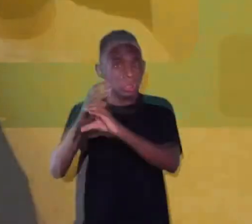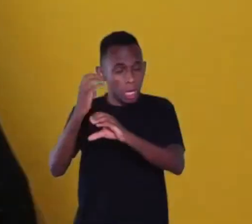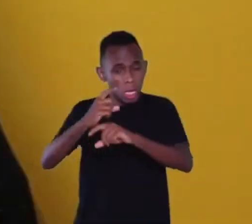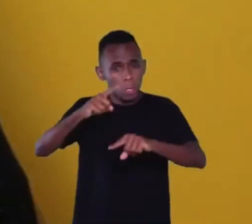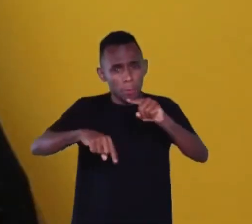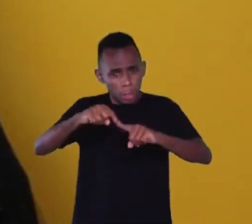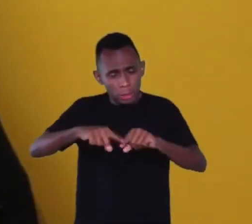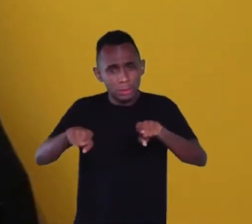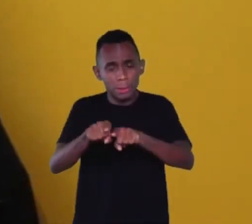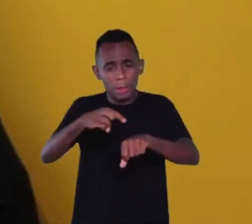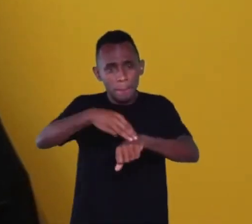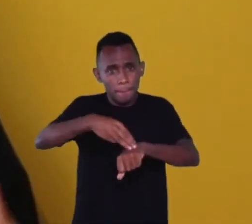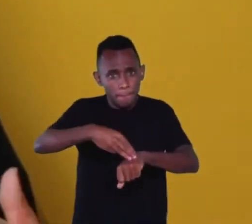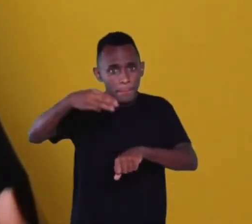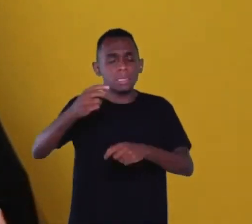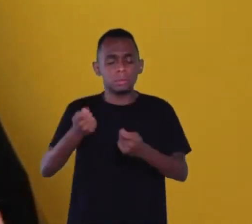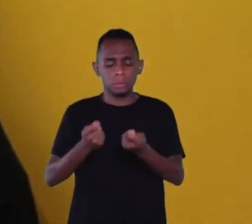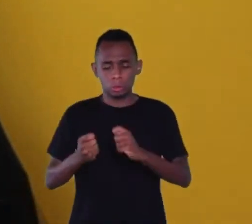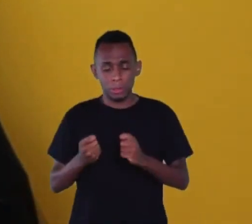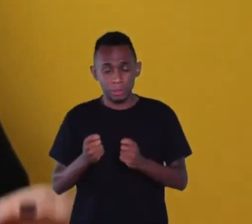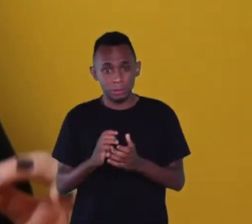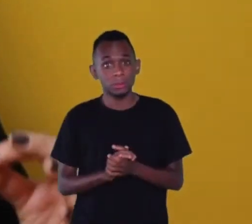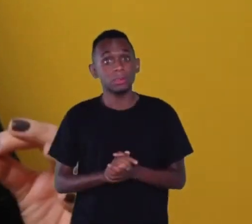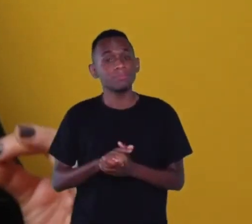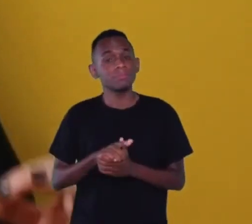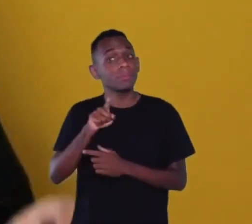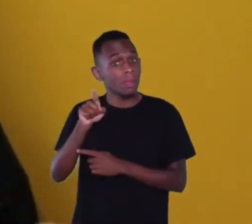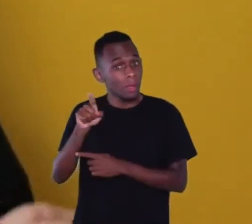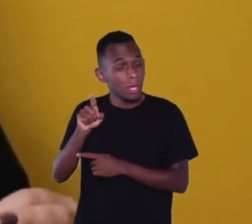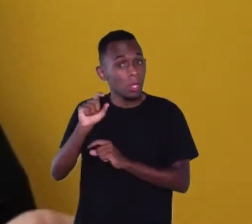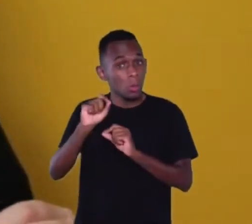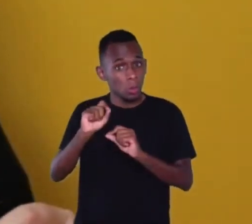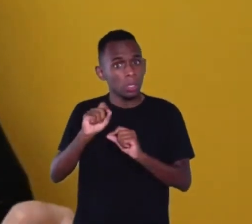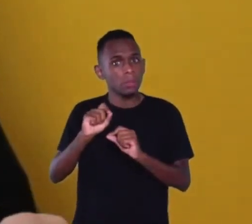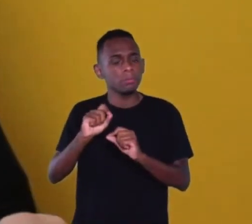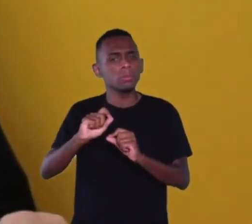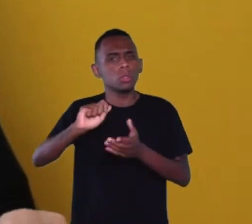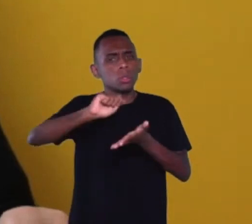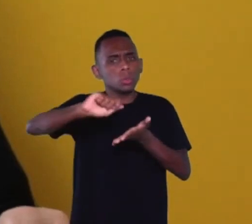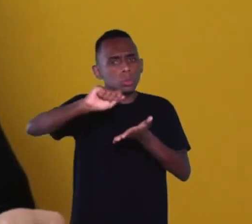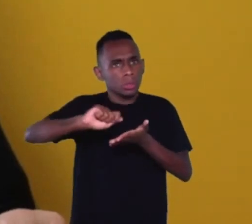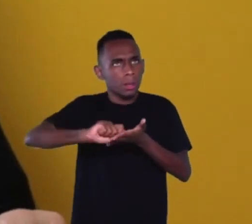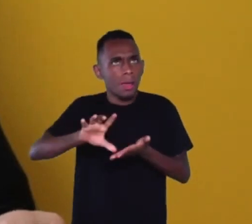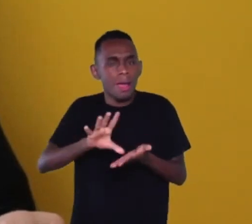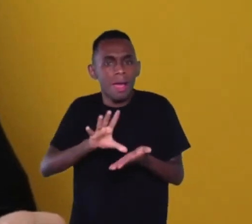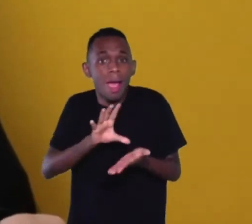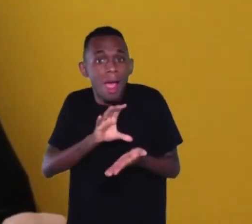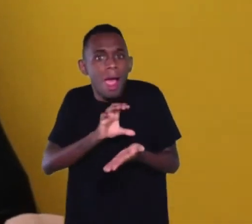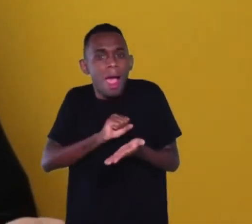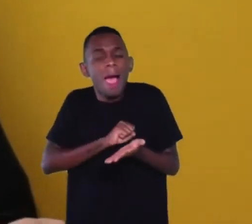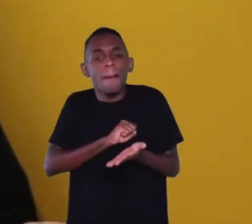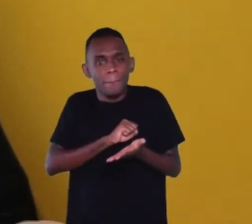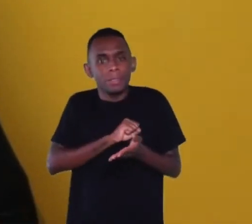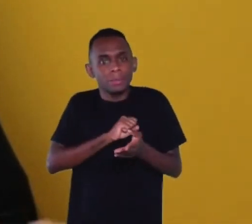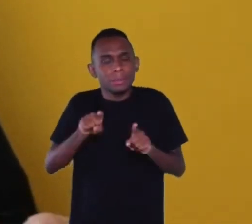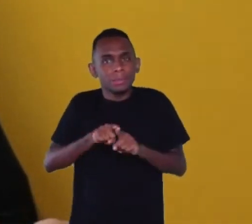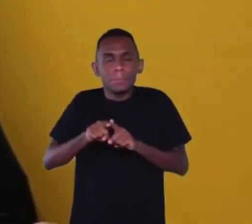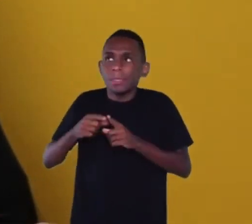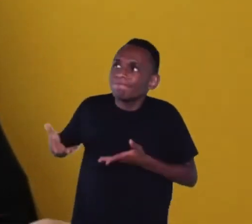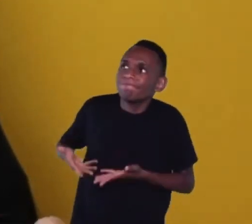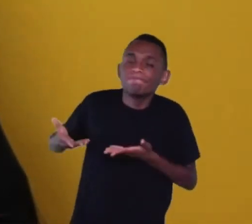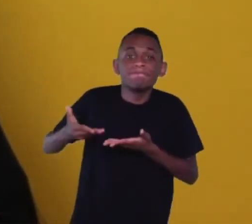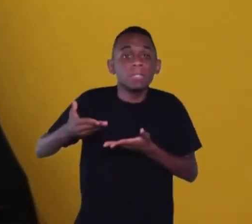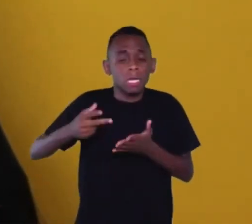administração por formação. Ele se diz um escritor por paixão e por vocação. A literatura